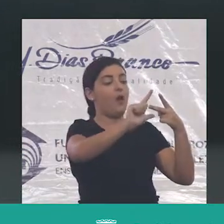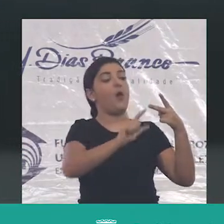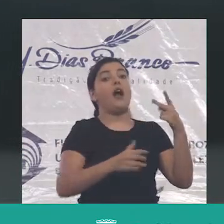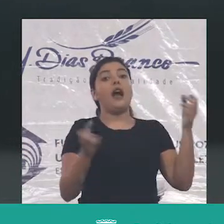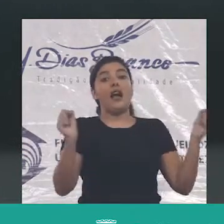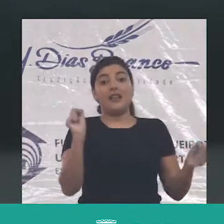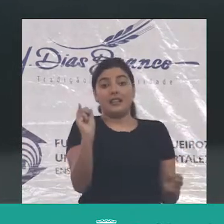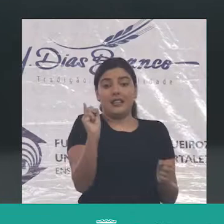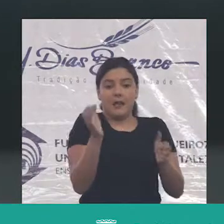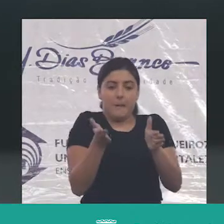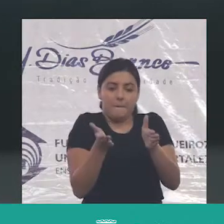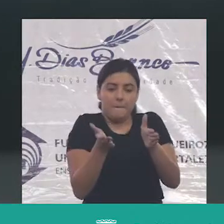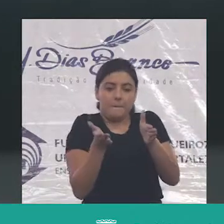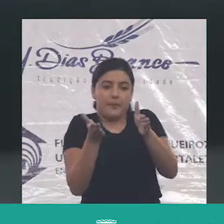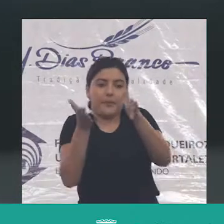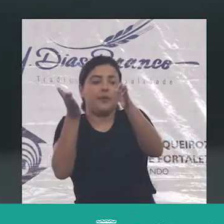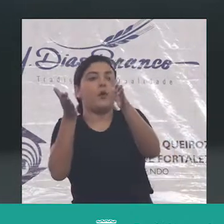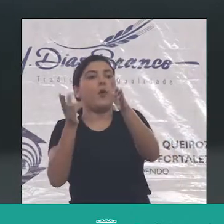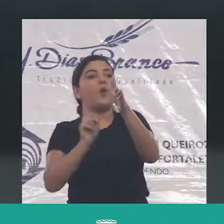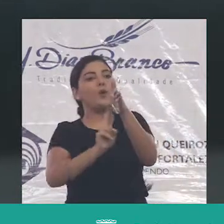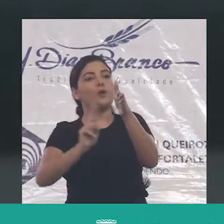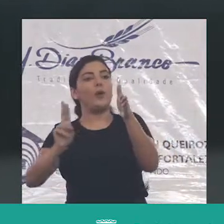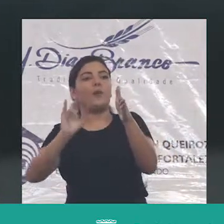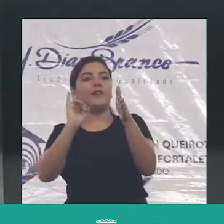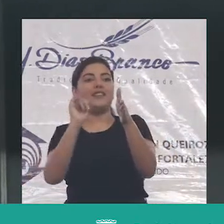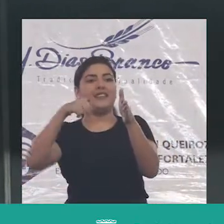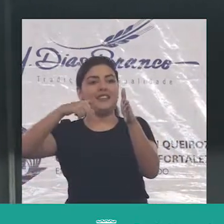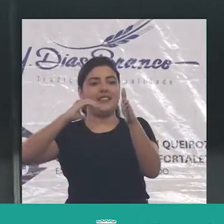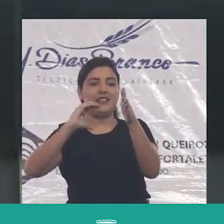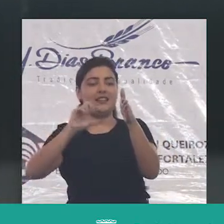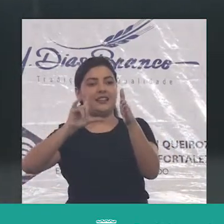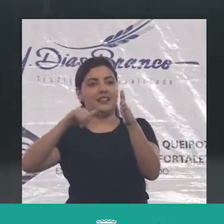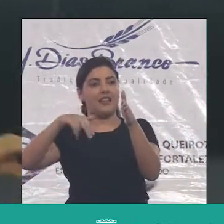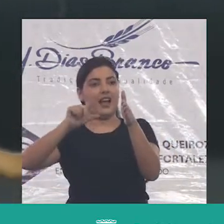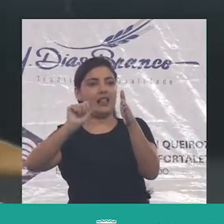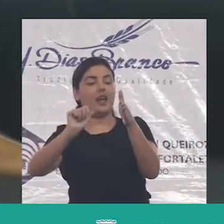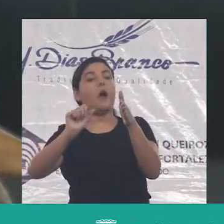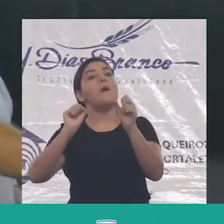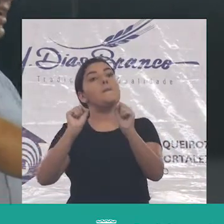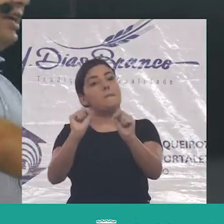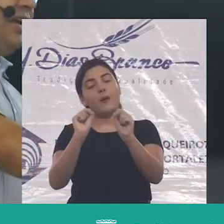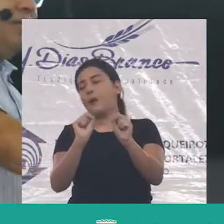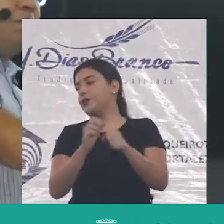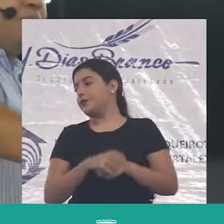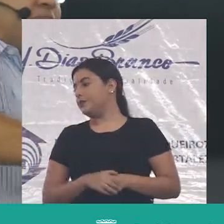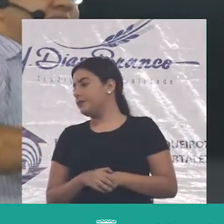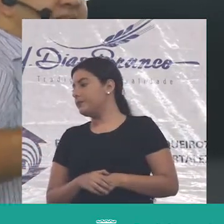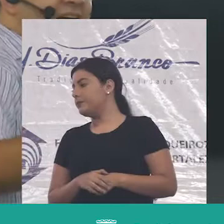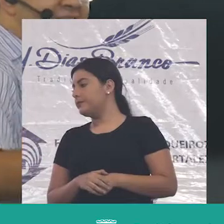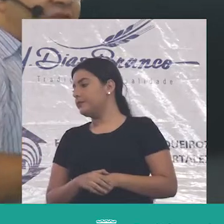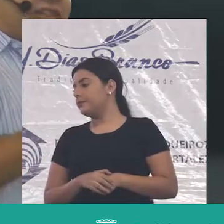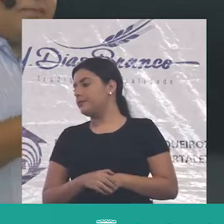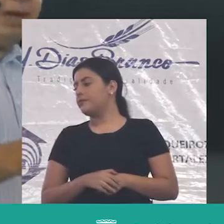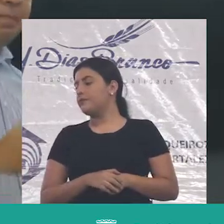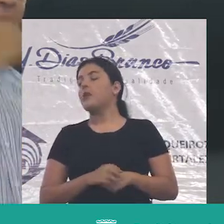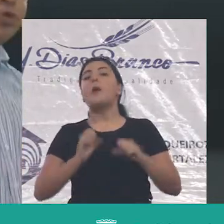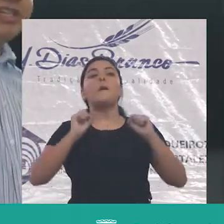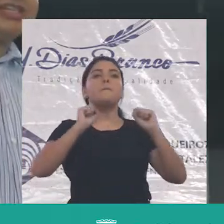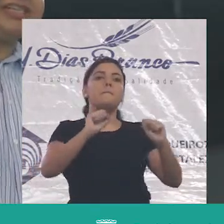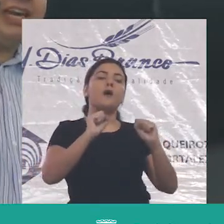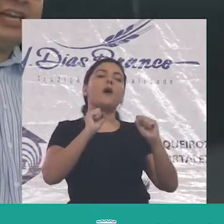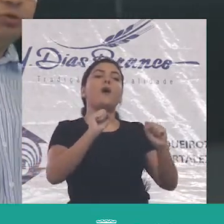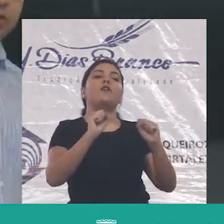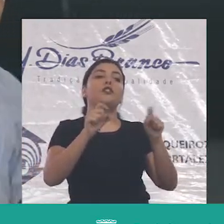se torna uma secção o quê? Inclinada na nossa figura. E isso que eu falei aqui, serve também